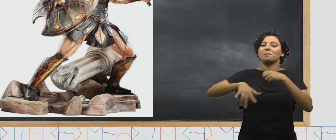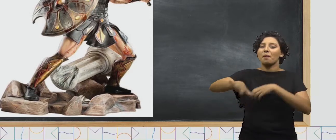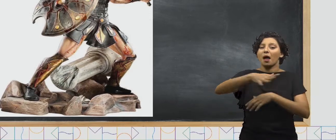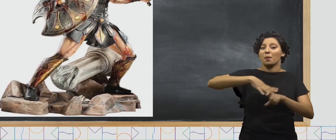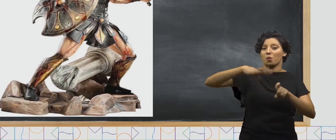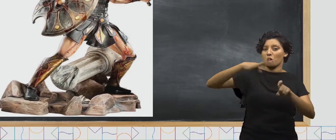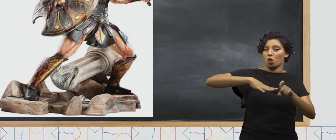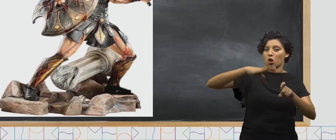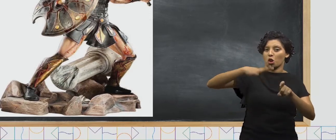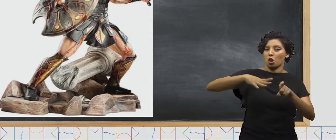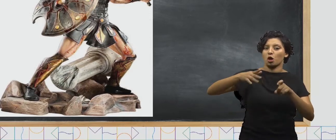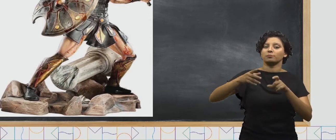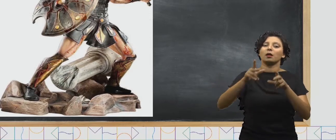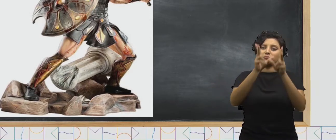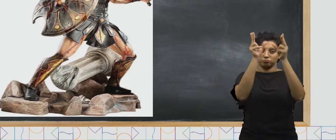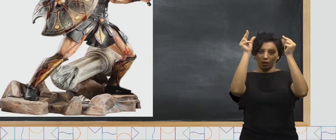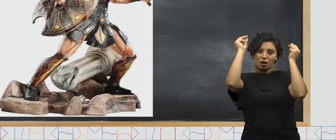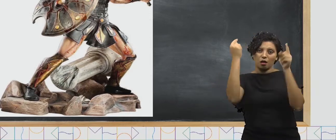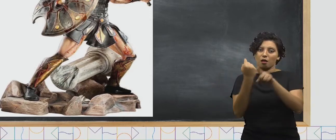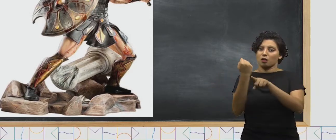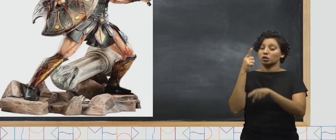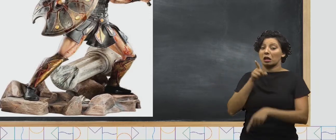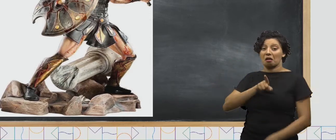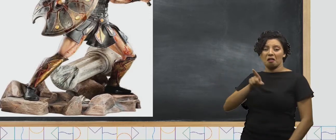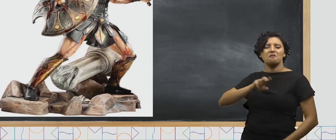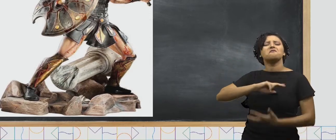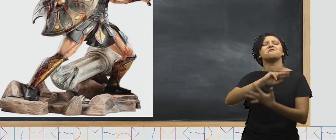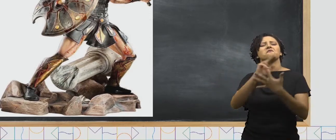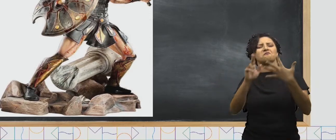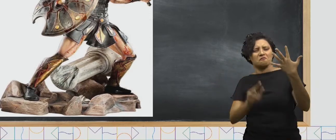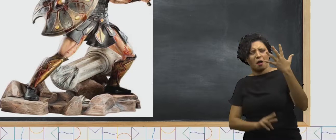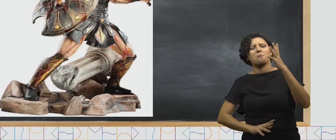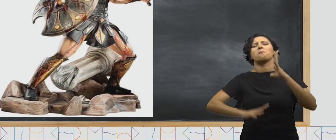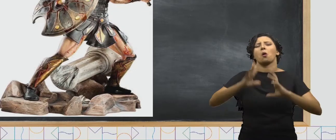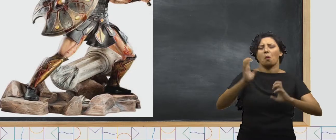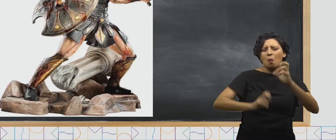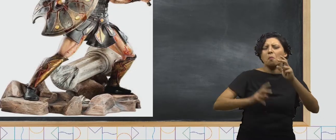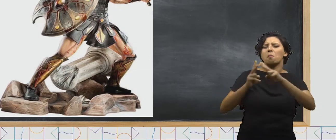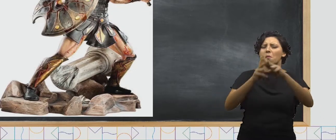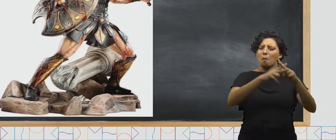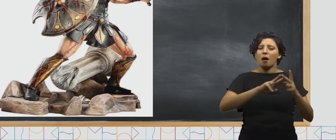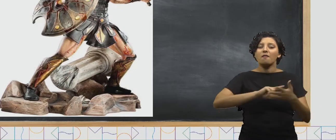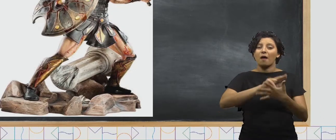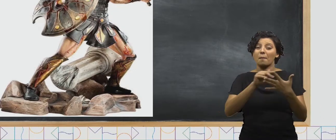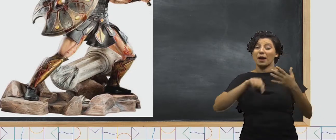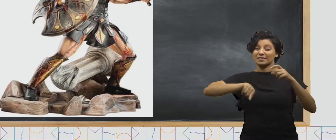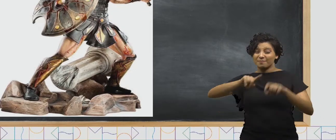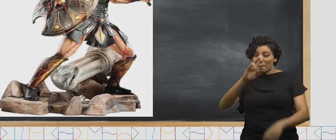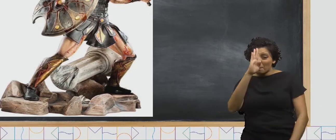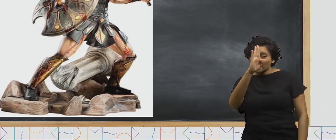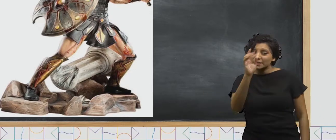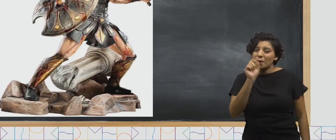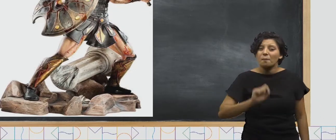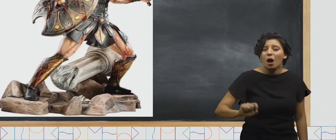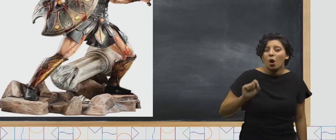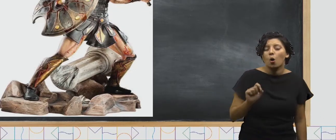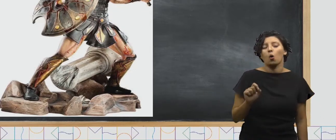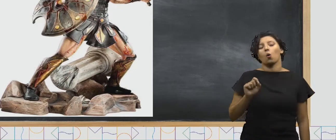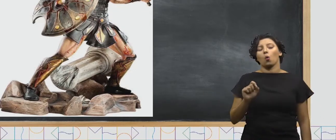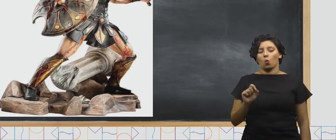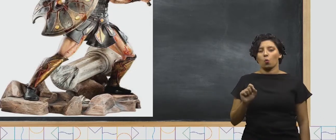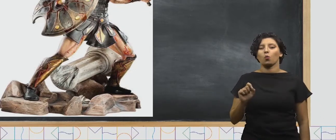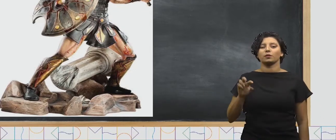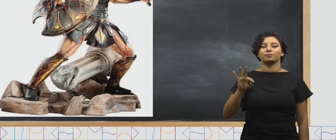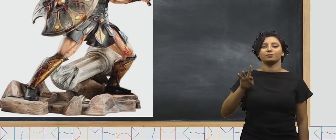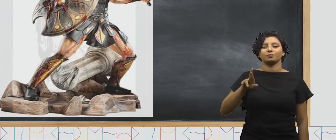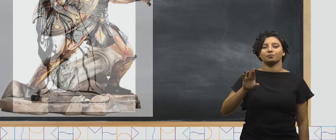mitológicos da Grécia Antiga. Aquiles participou de várias batalhas, entretanto, a mais importante foi a